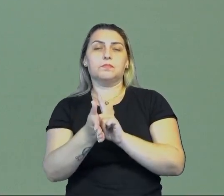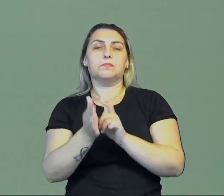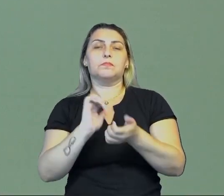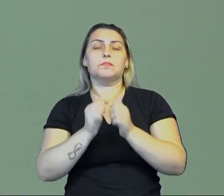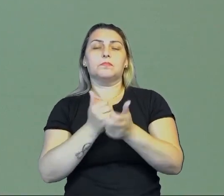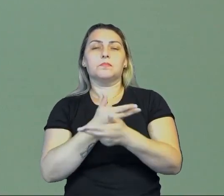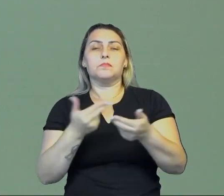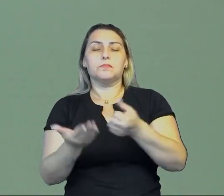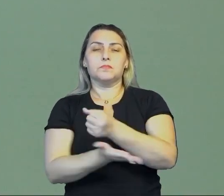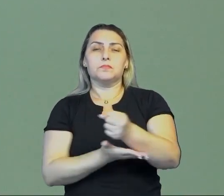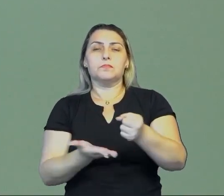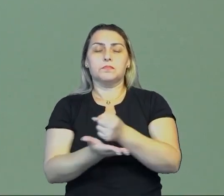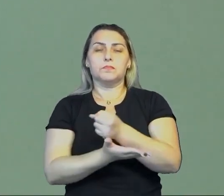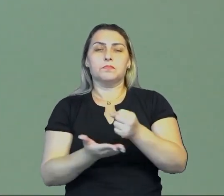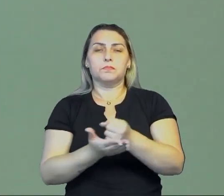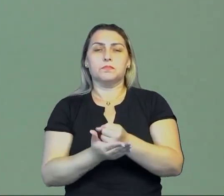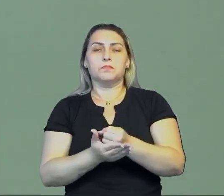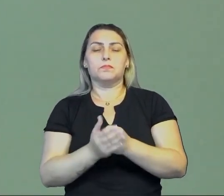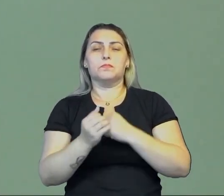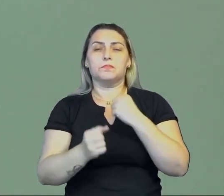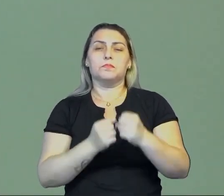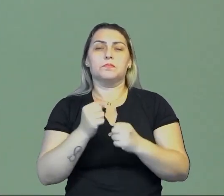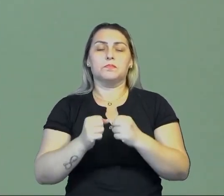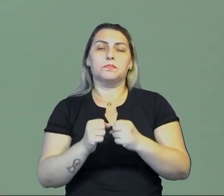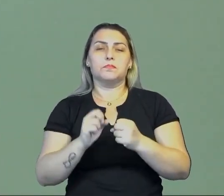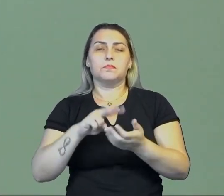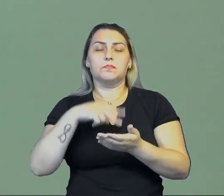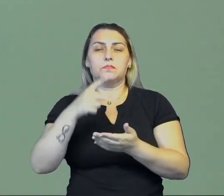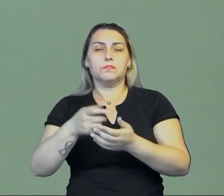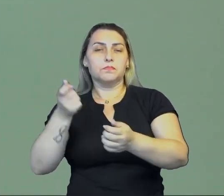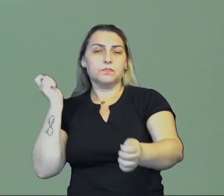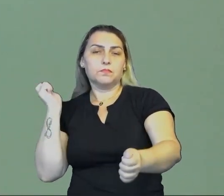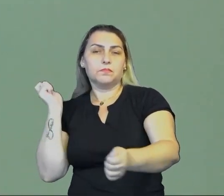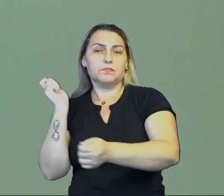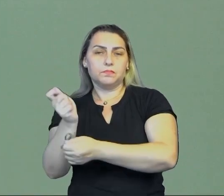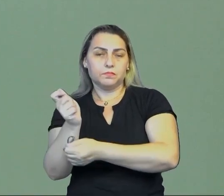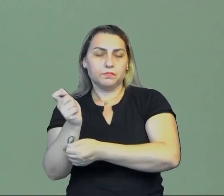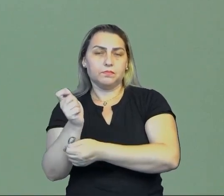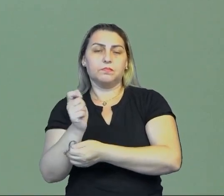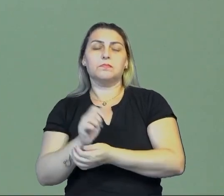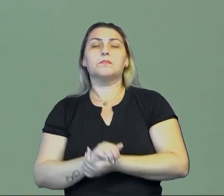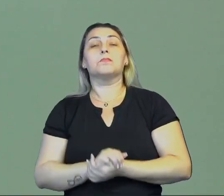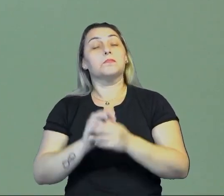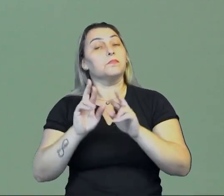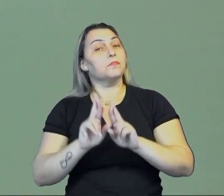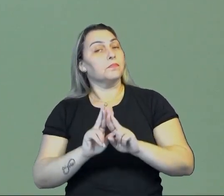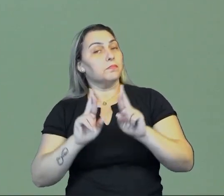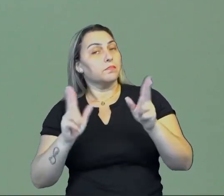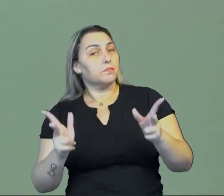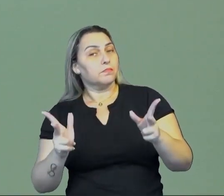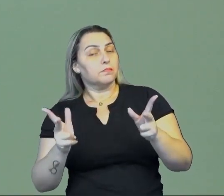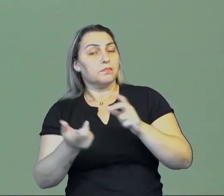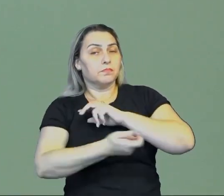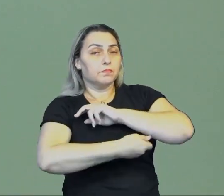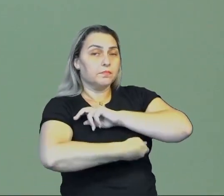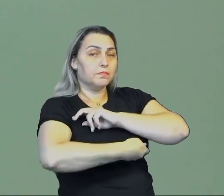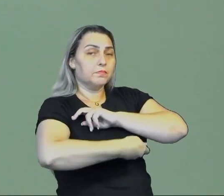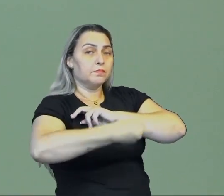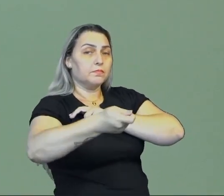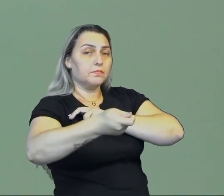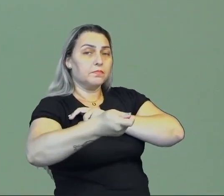atletismo com base em distância em corrida salto e arremesso é diferente de lançamento